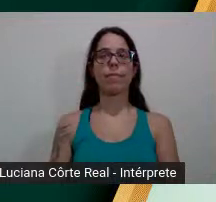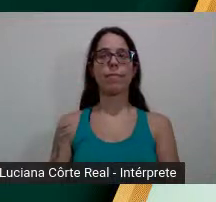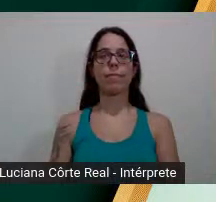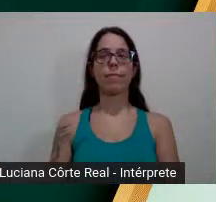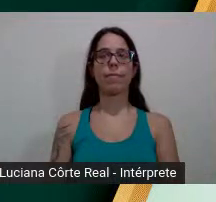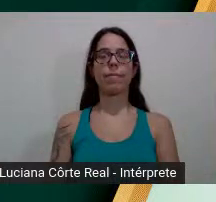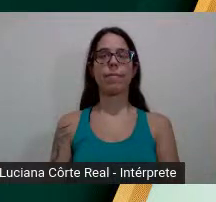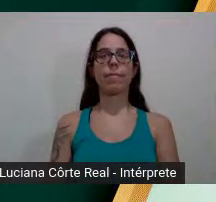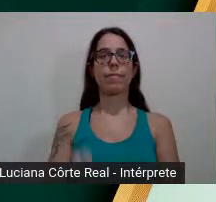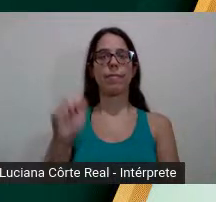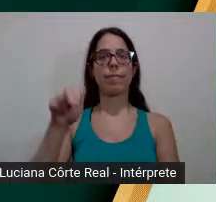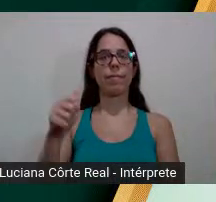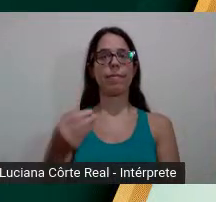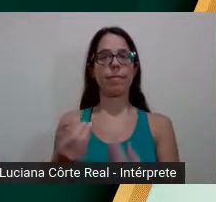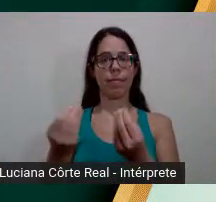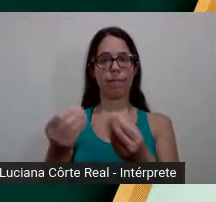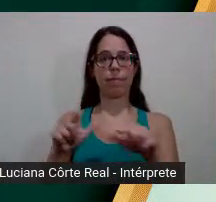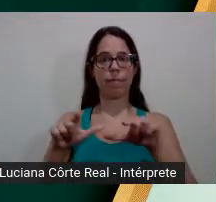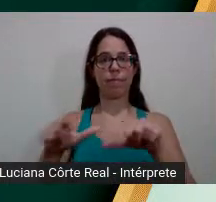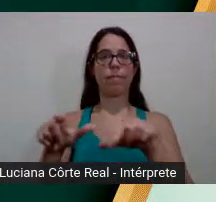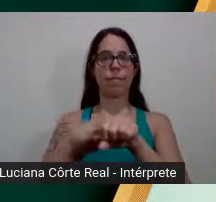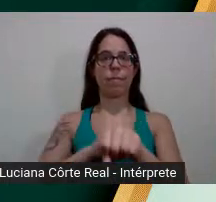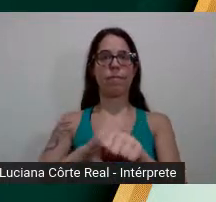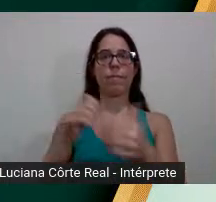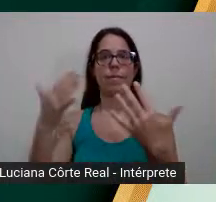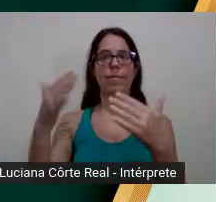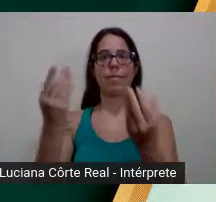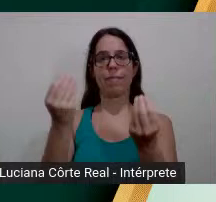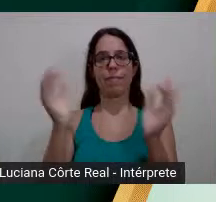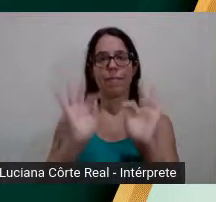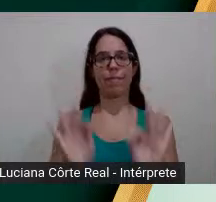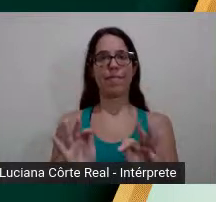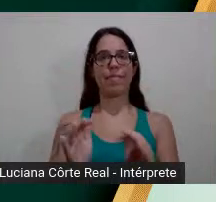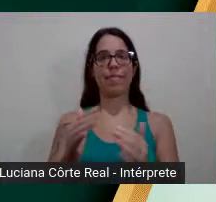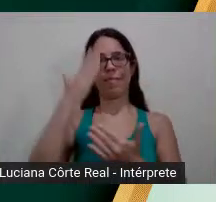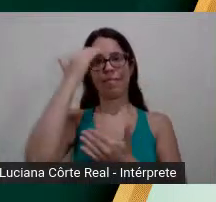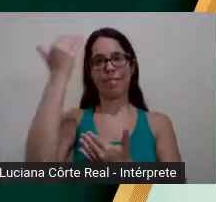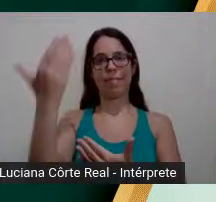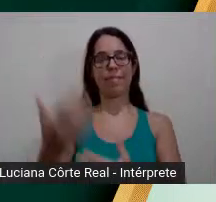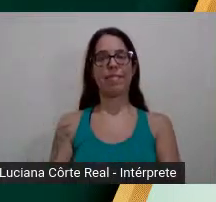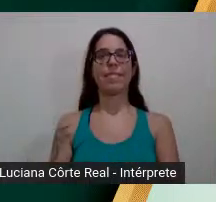Ana, confiro-te o grau. Parabéns, muitas felicidades, sucesso.